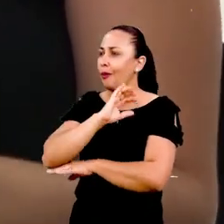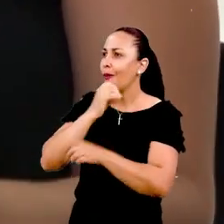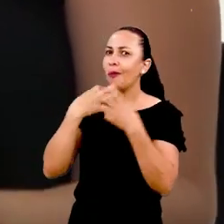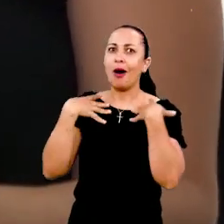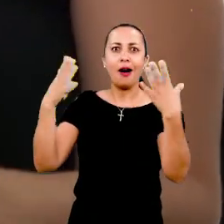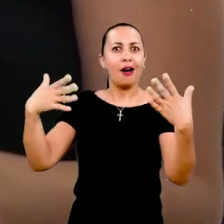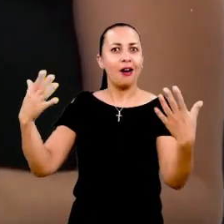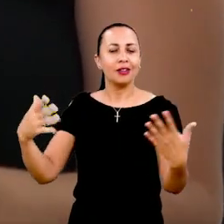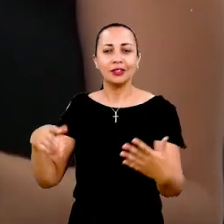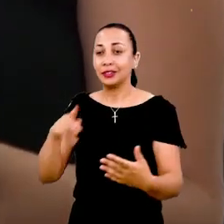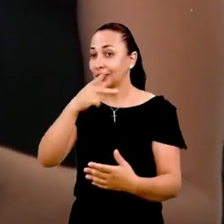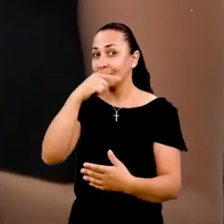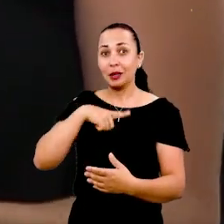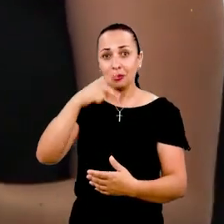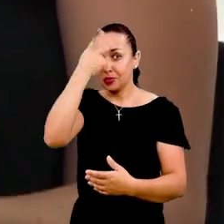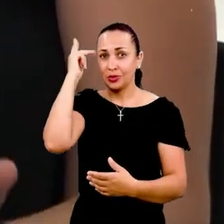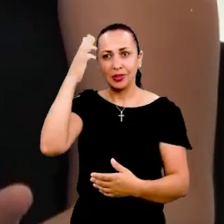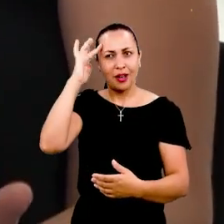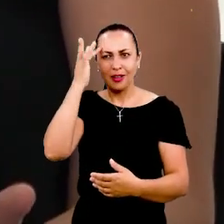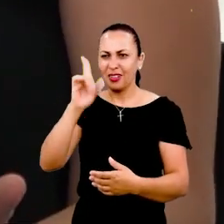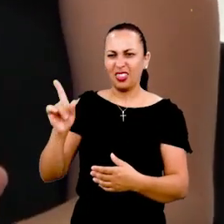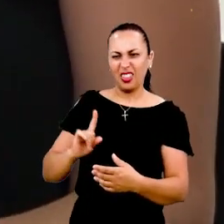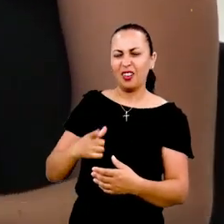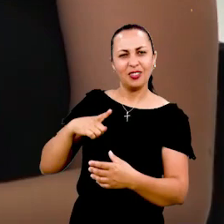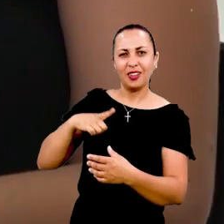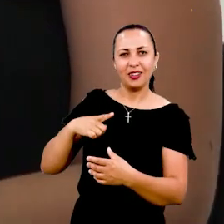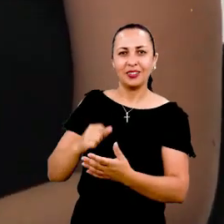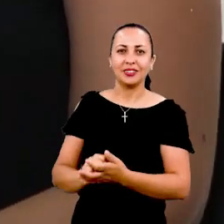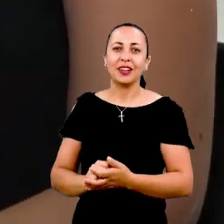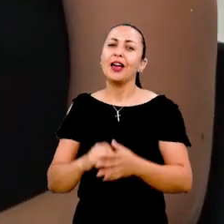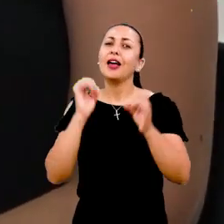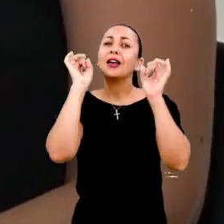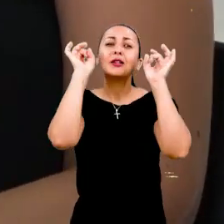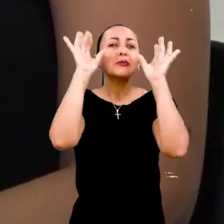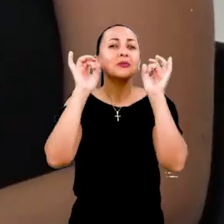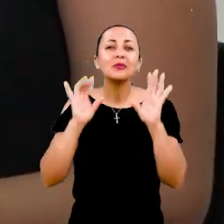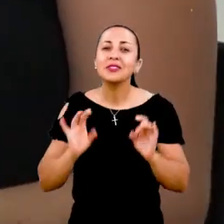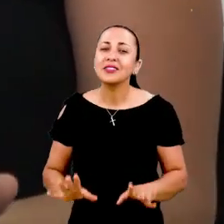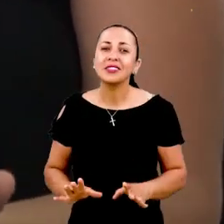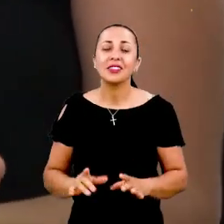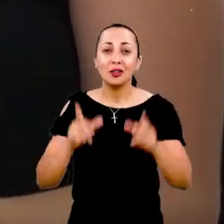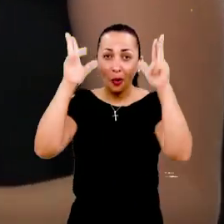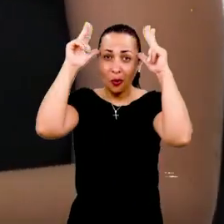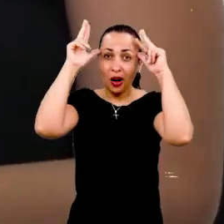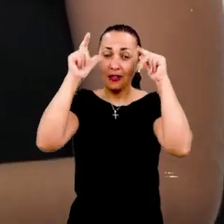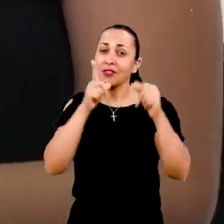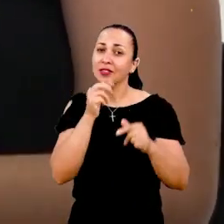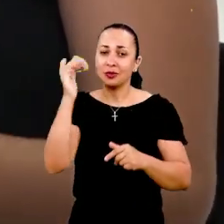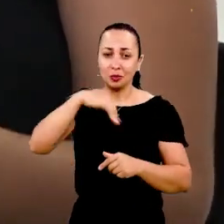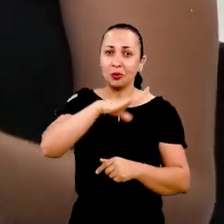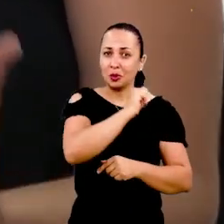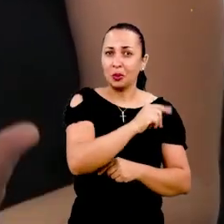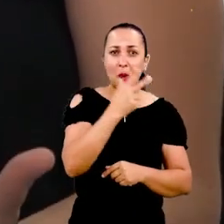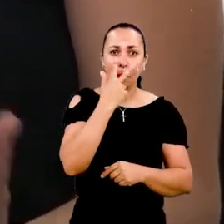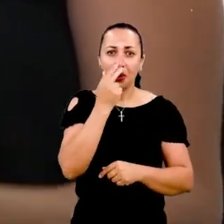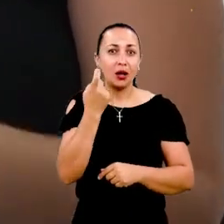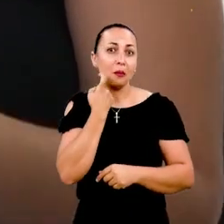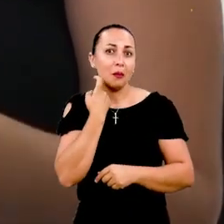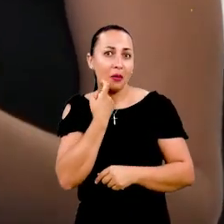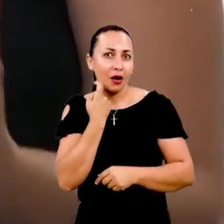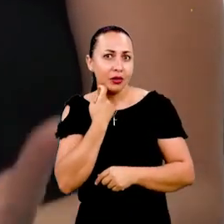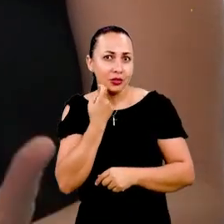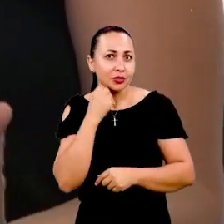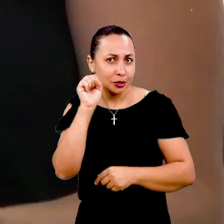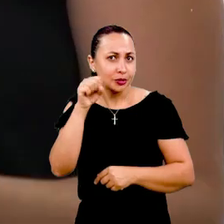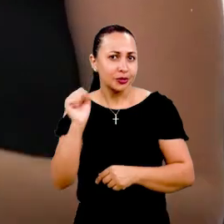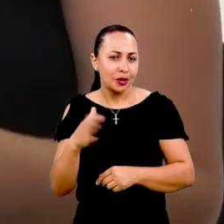animais mitológicos. Tem quem acha que eles nem existem, né? De tão especiais que eles são. Então, os cavalos marinhos, eles são peixes, apesar de